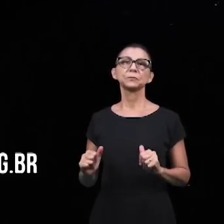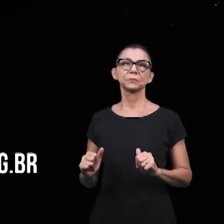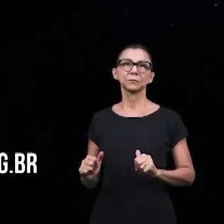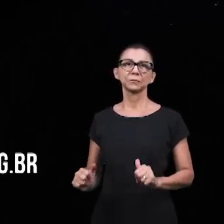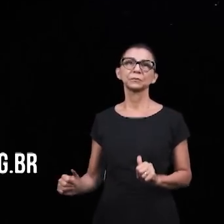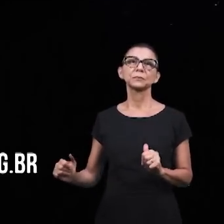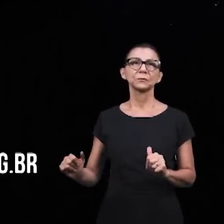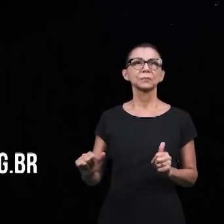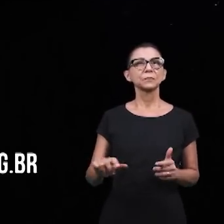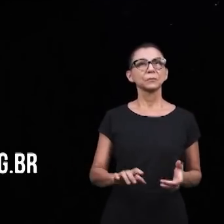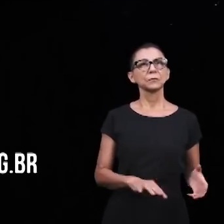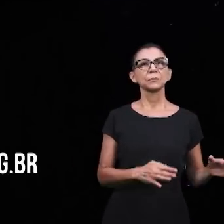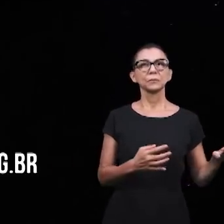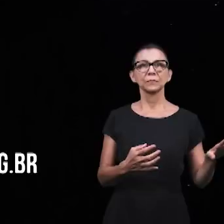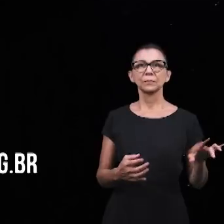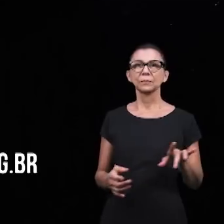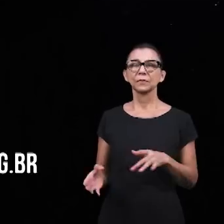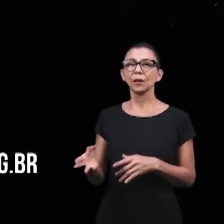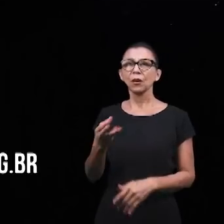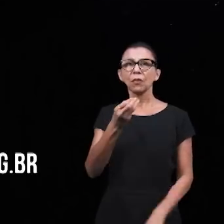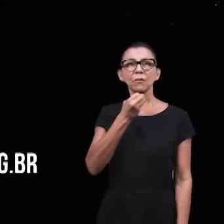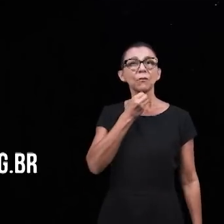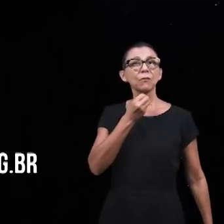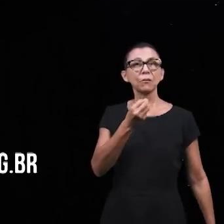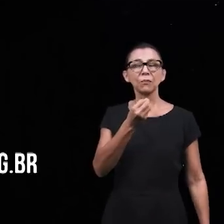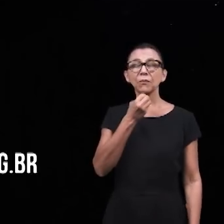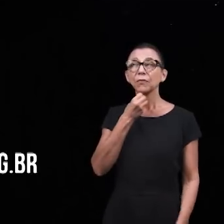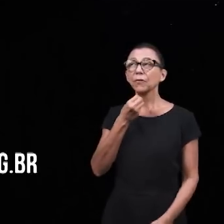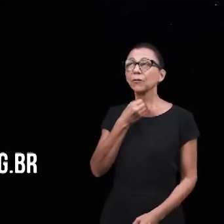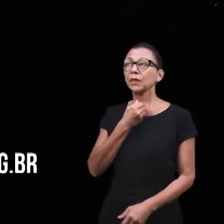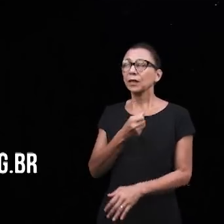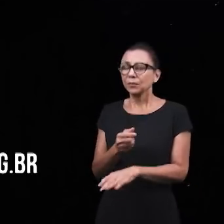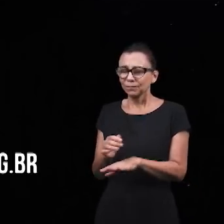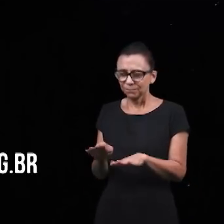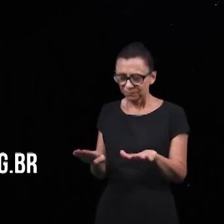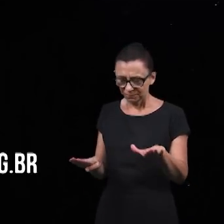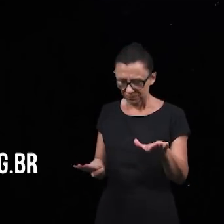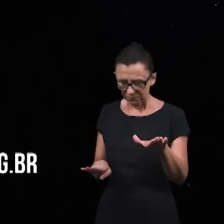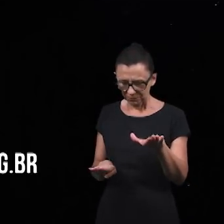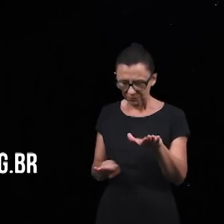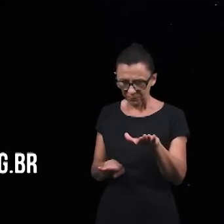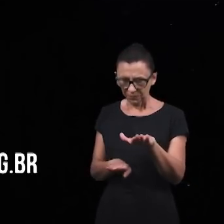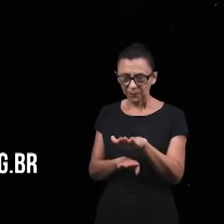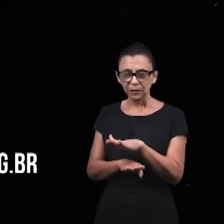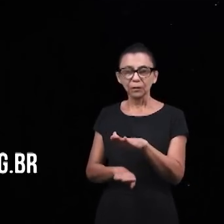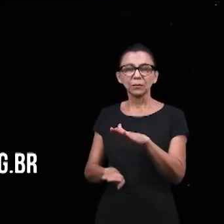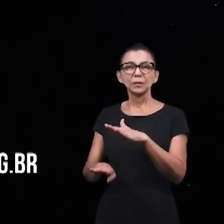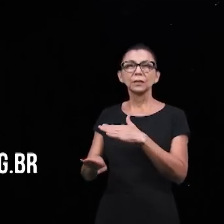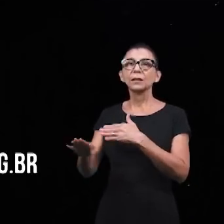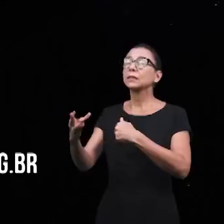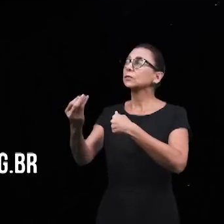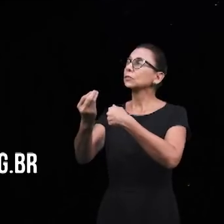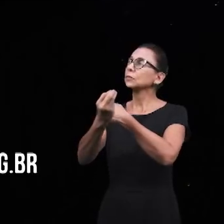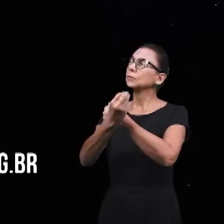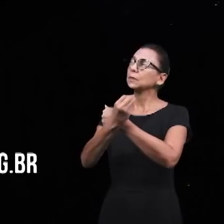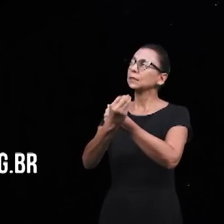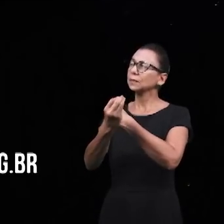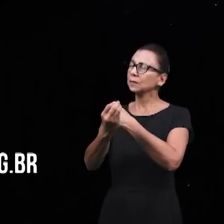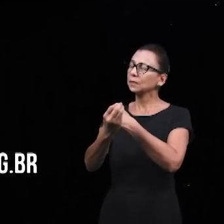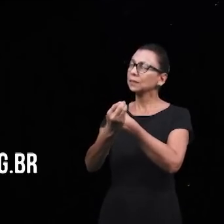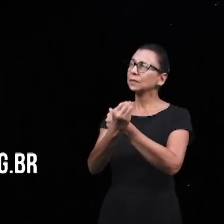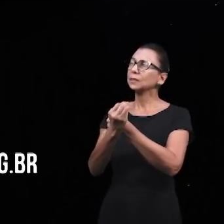carmesim. Tão frágil, tão pequeno sou, cuida